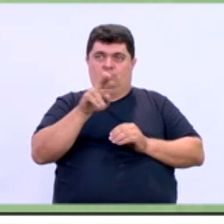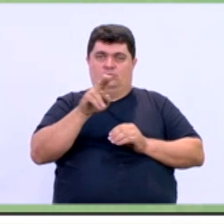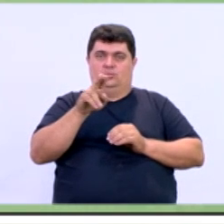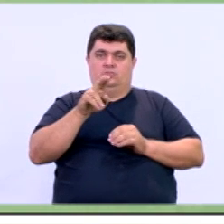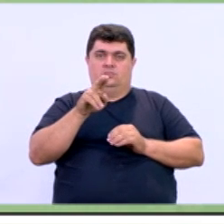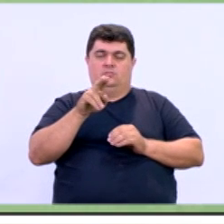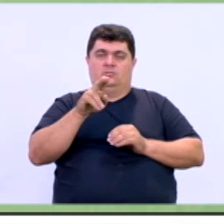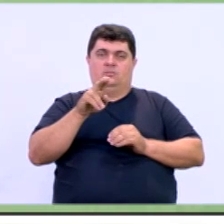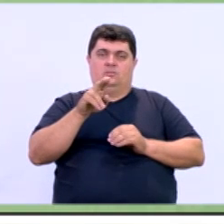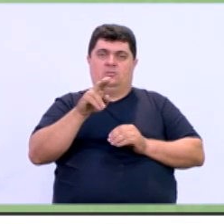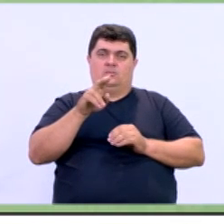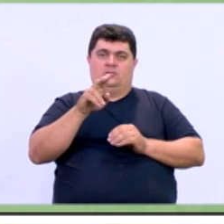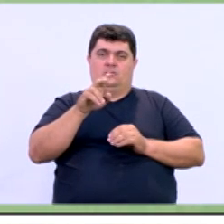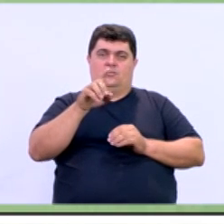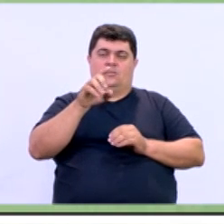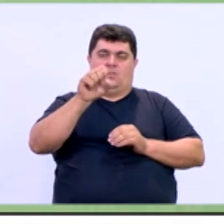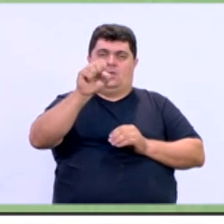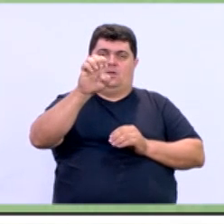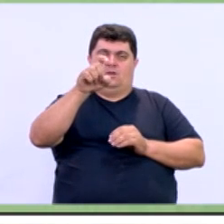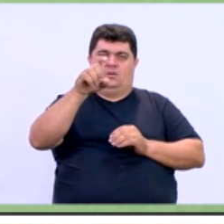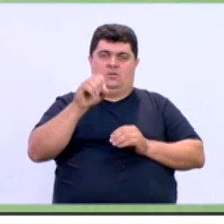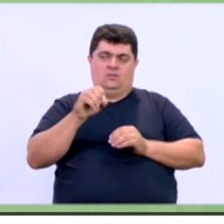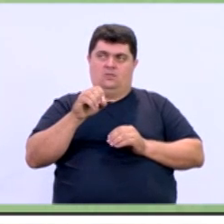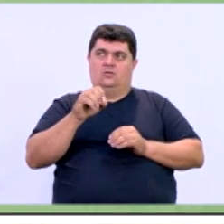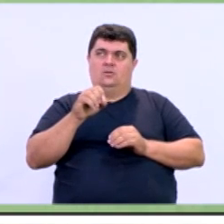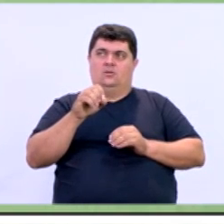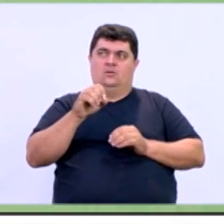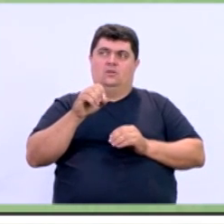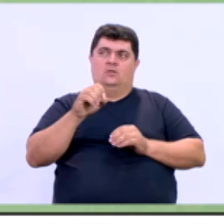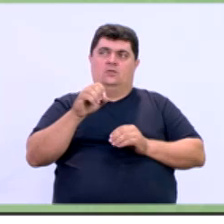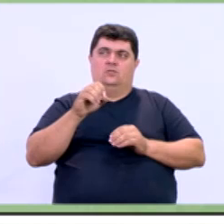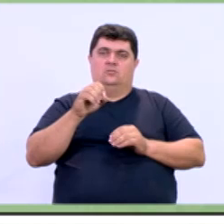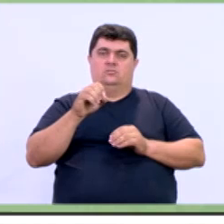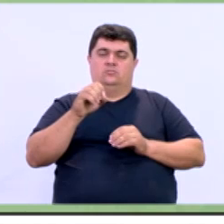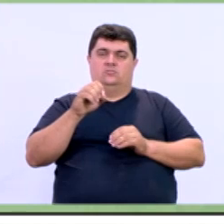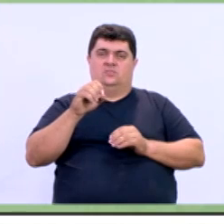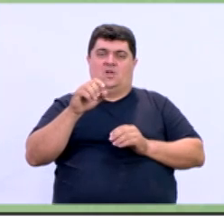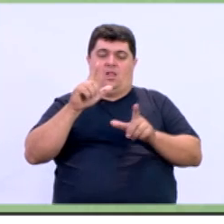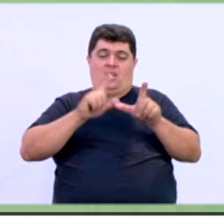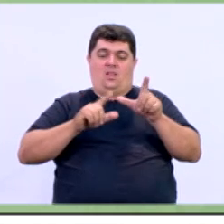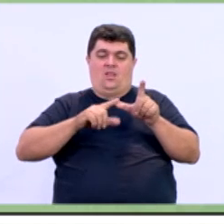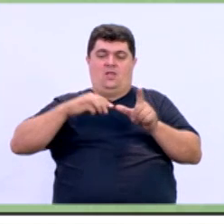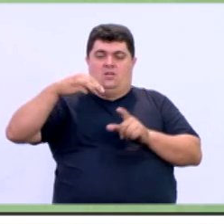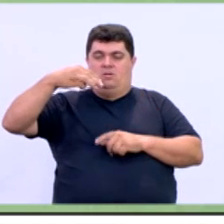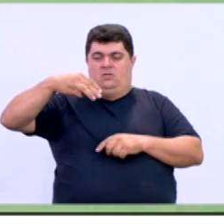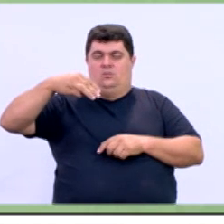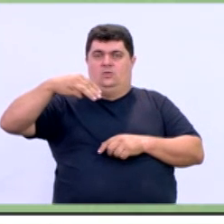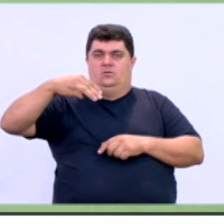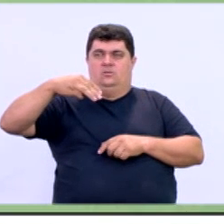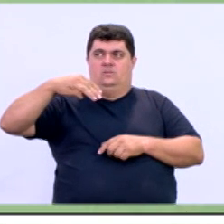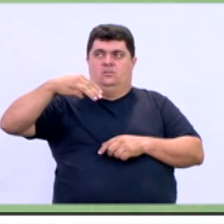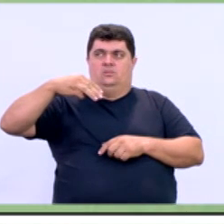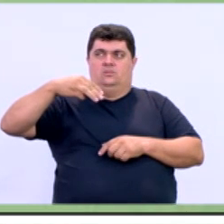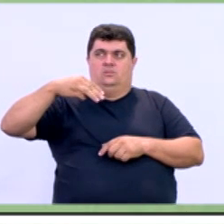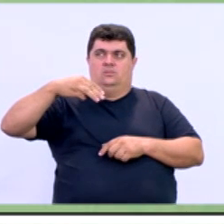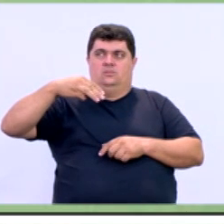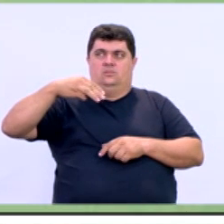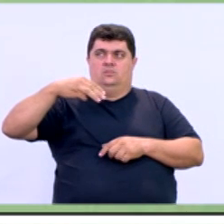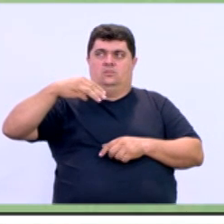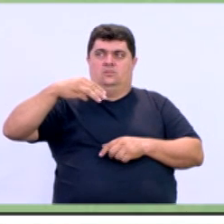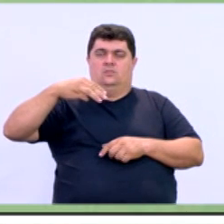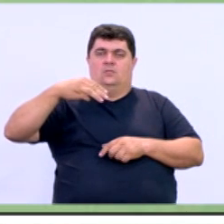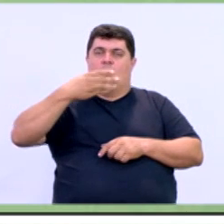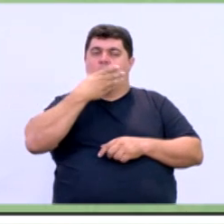campo de sexo e um valor masculino. Então, o M representa para